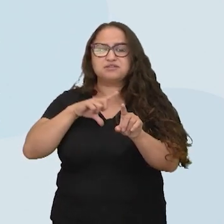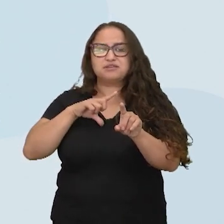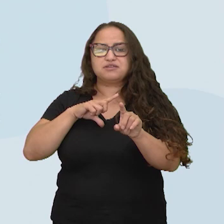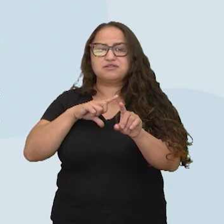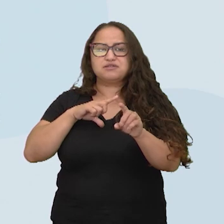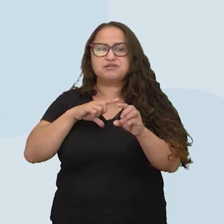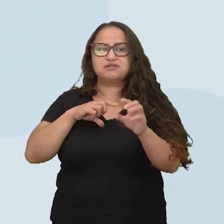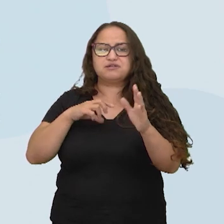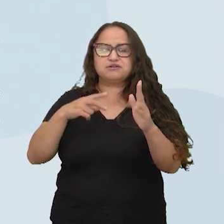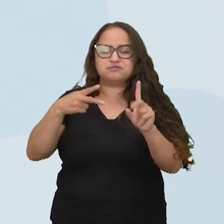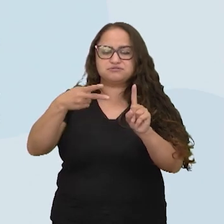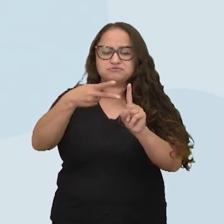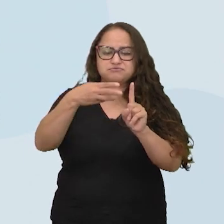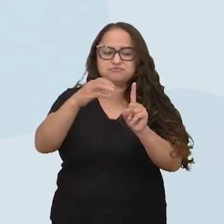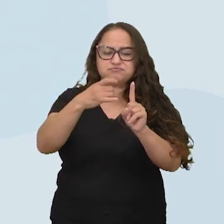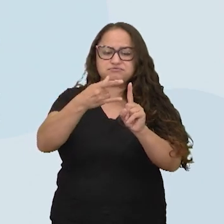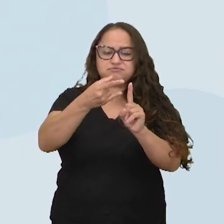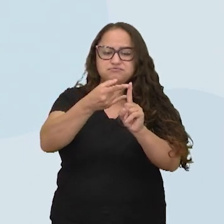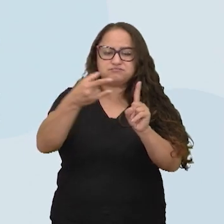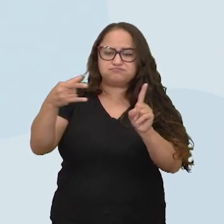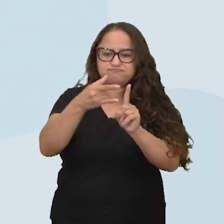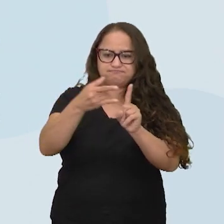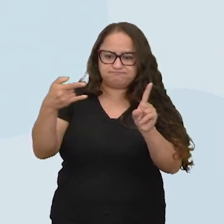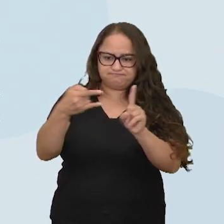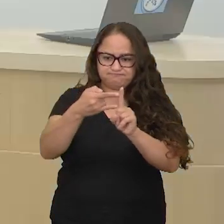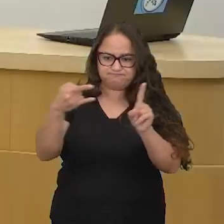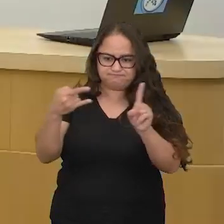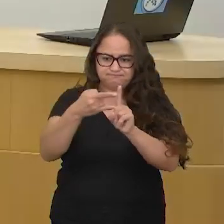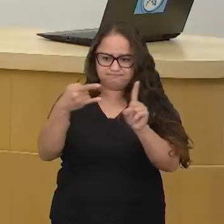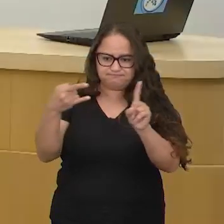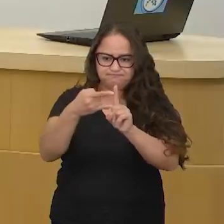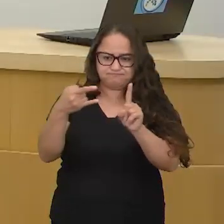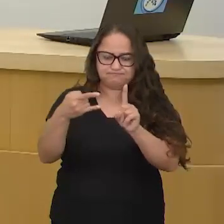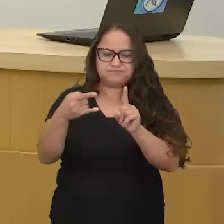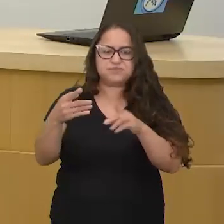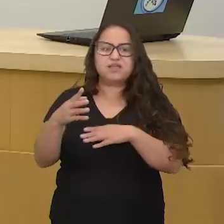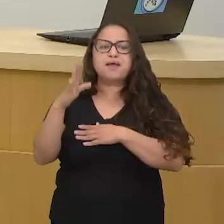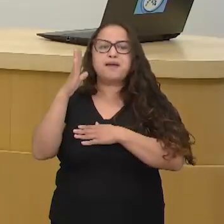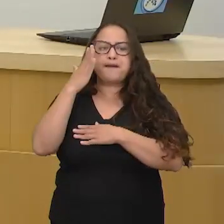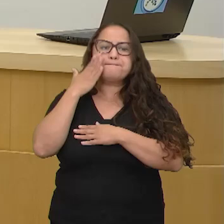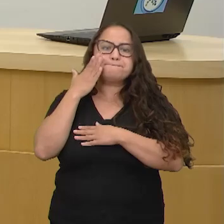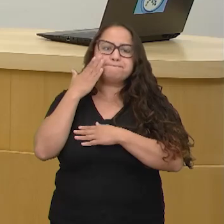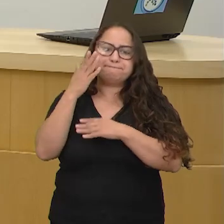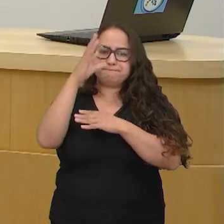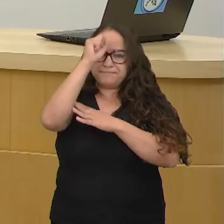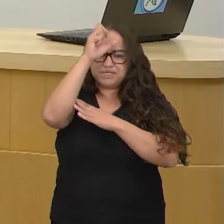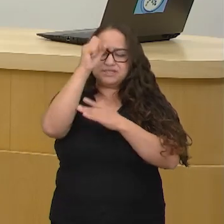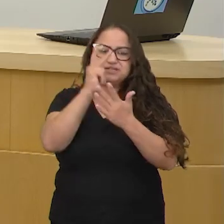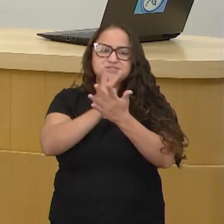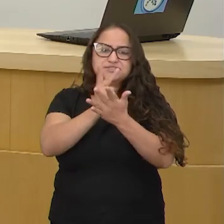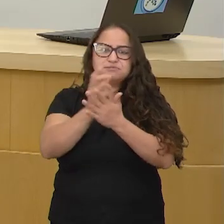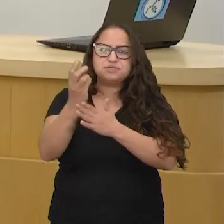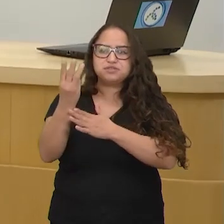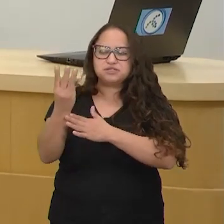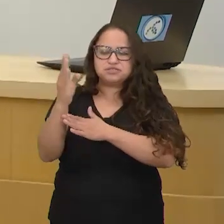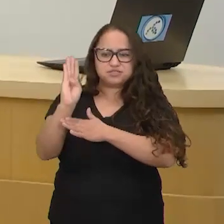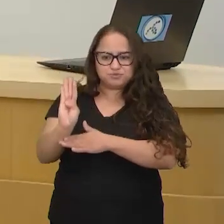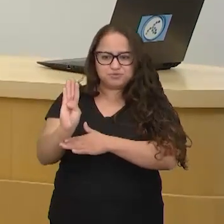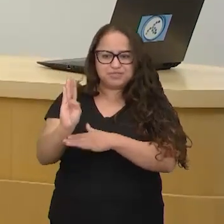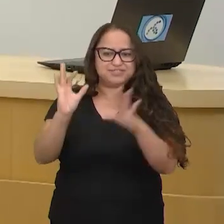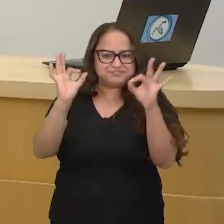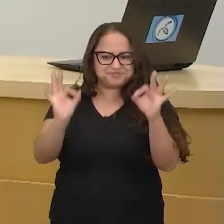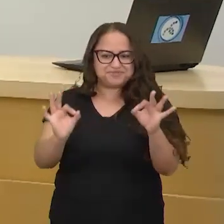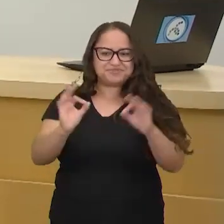eletromagnética, tá? Então aí tá o objetivo no caderno de vocês, na cadeira Aprender Sempre, do terceiro bimestre. Certinho